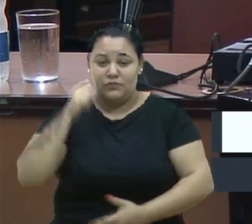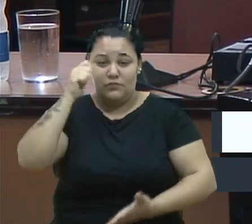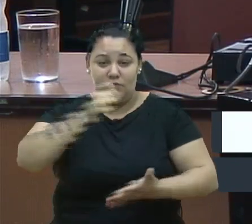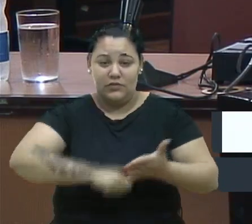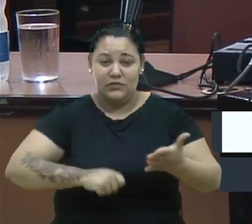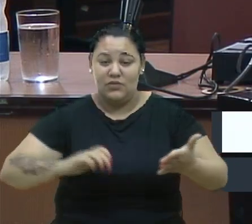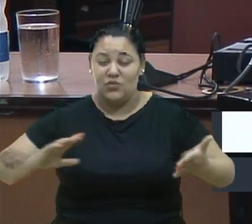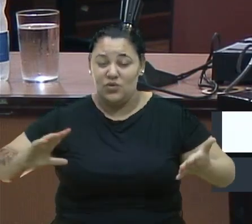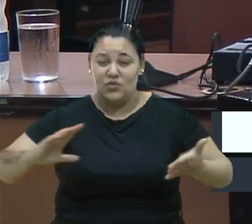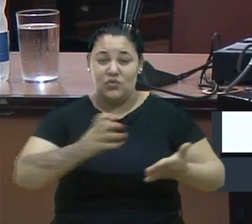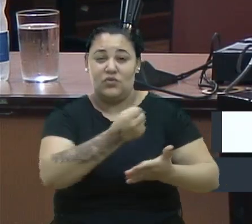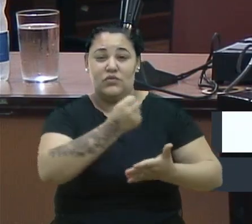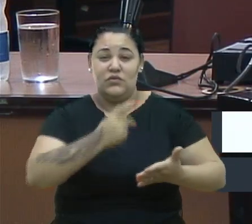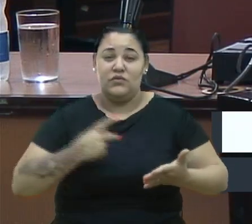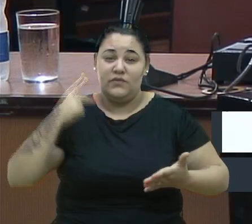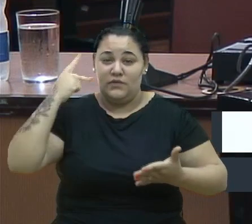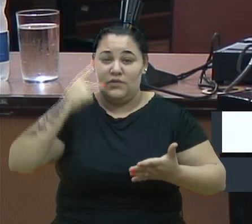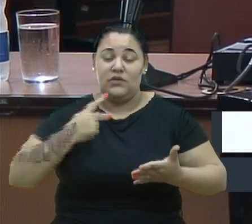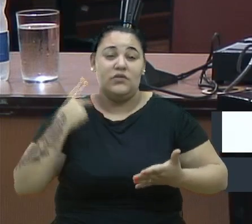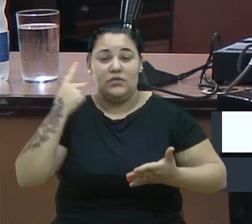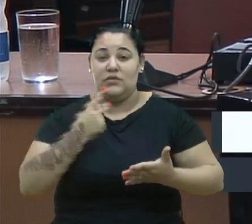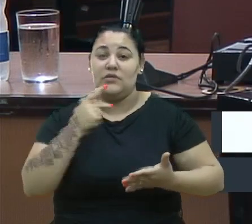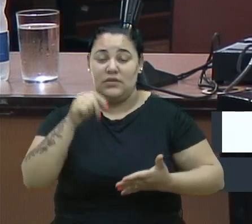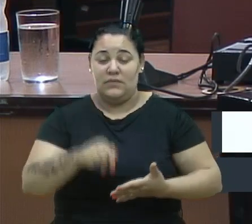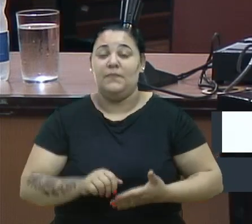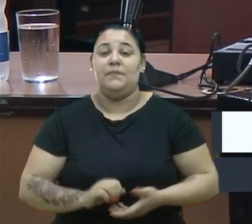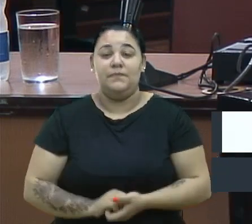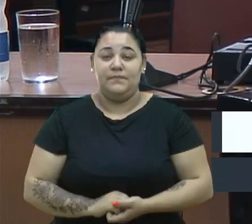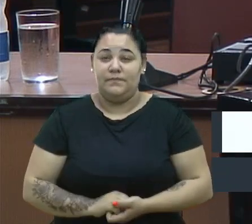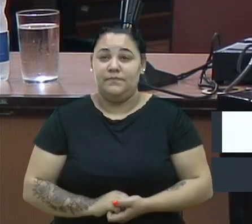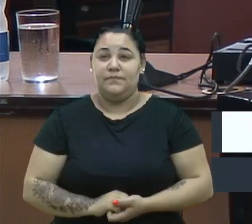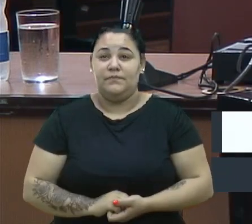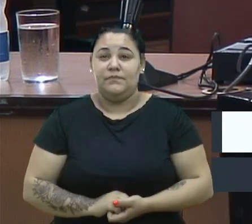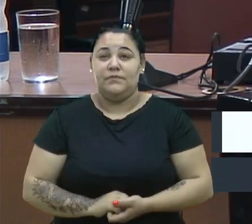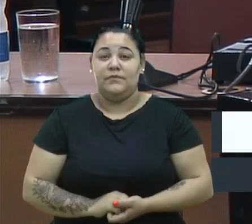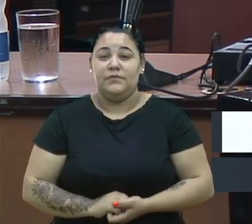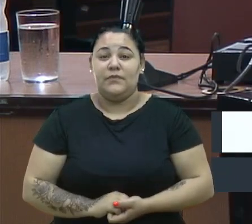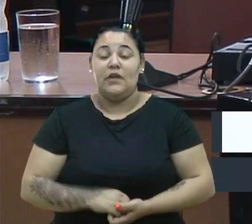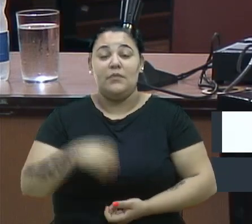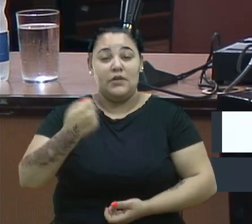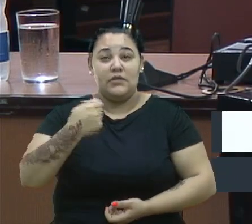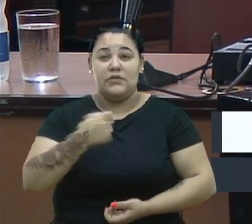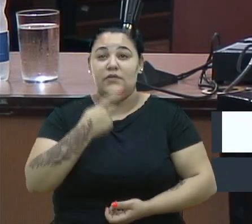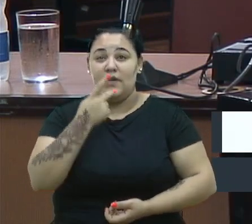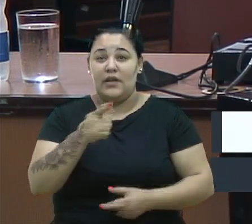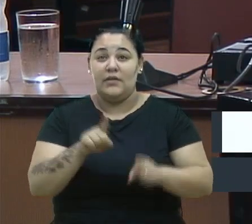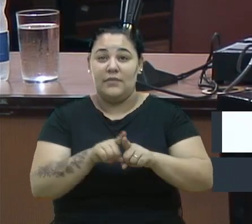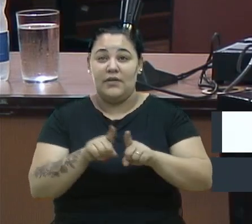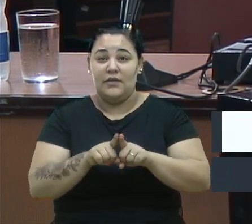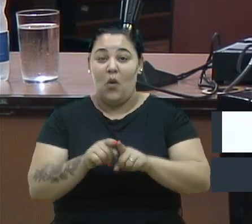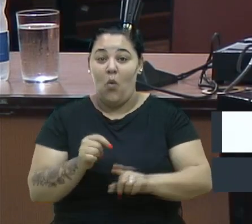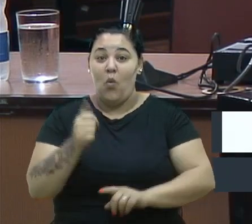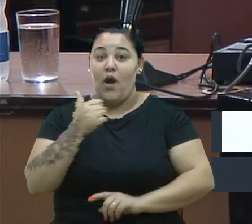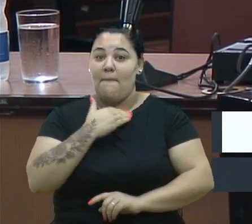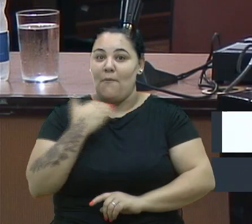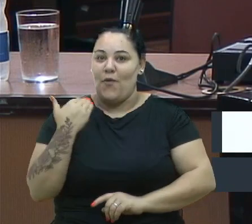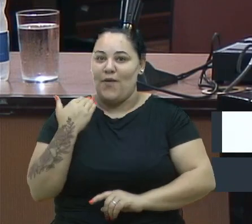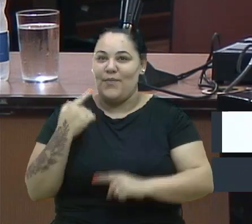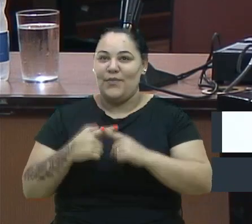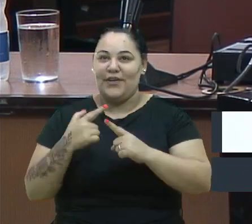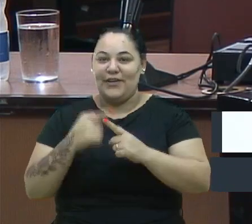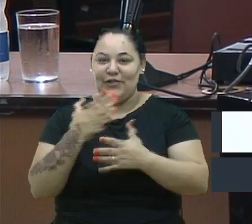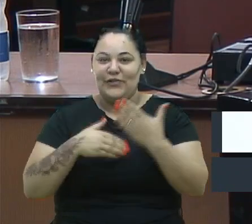por todos os vereadores desta casa. Cabe ressaltar que quase perdi o meu pescoço, porque todos os vereadores